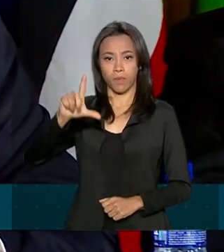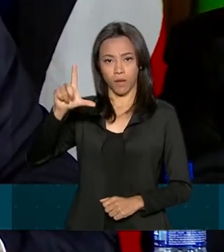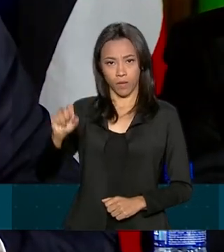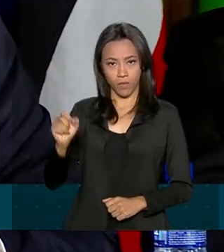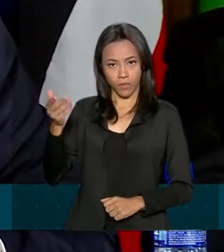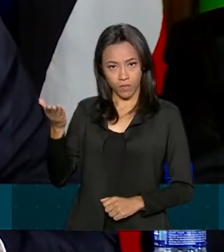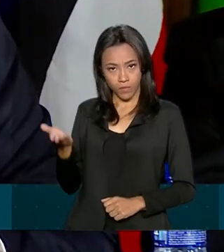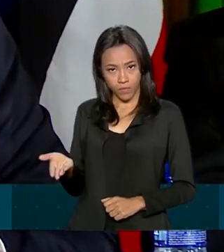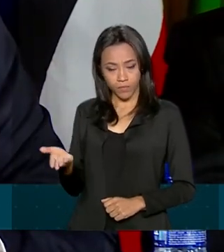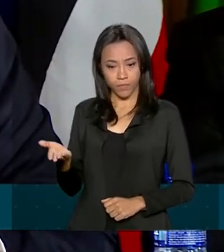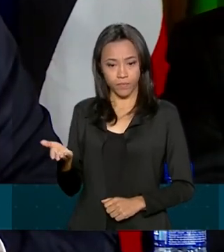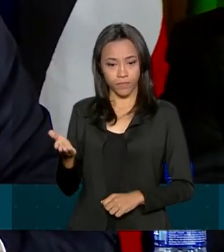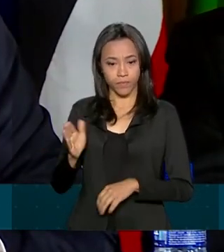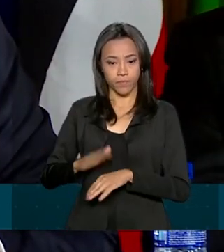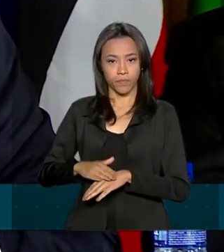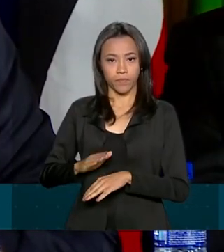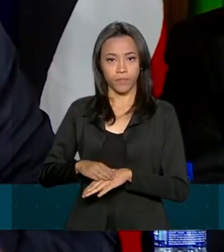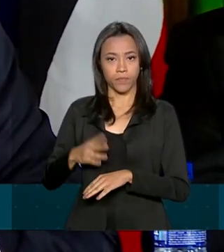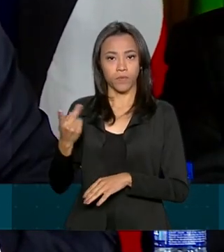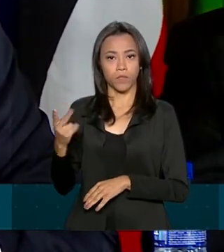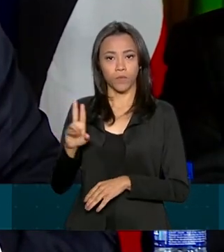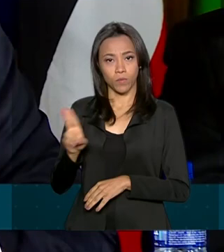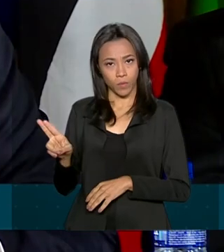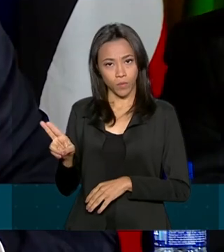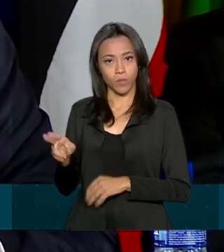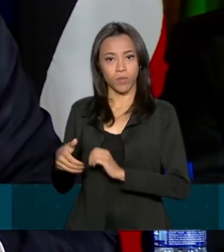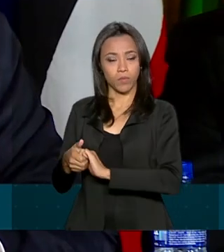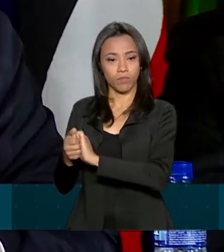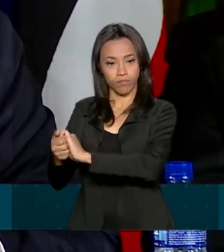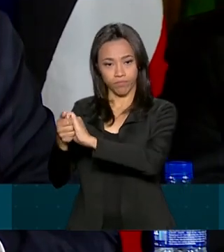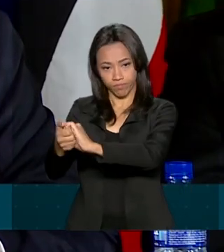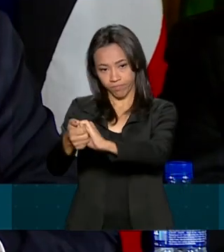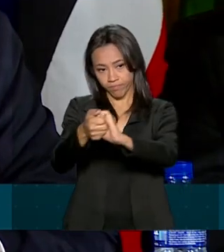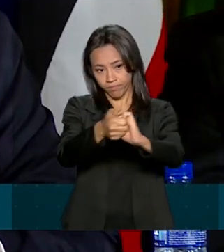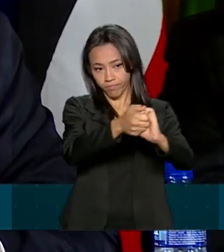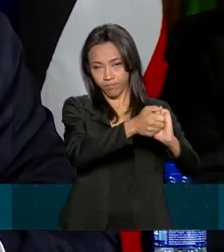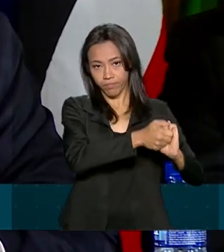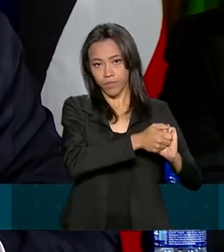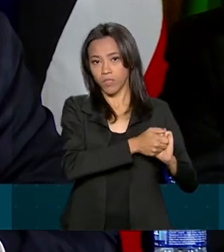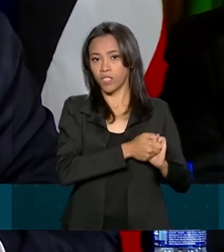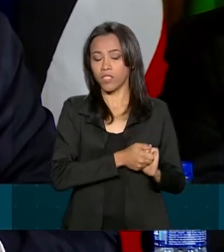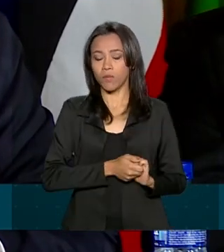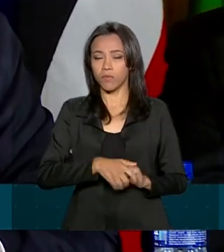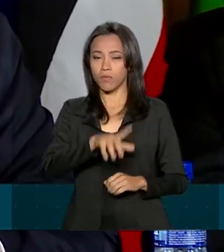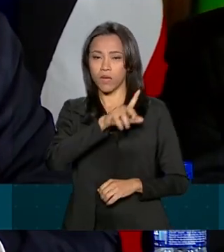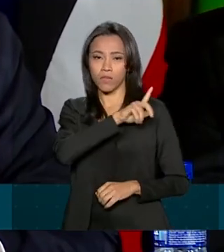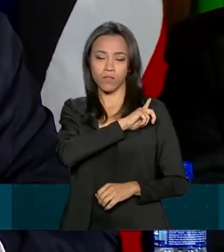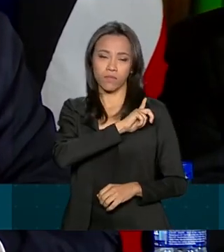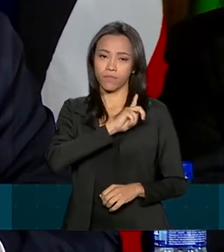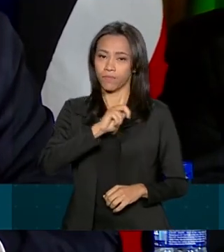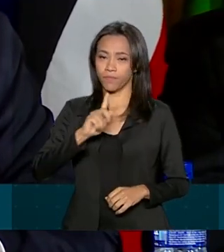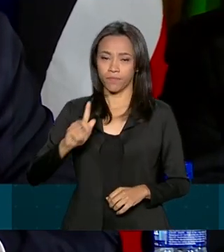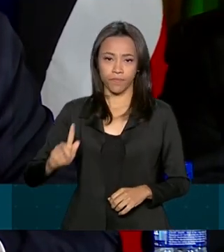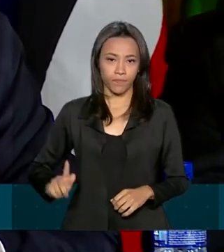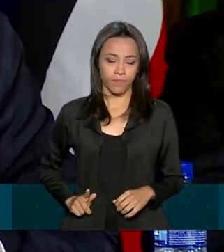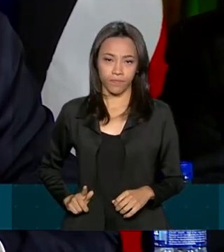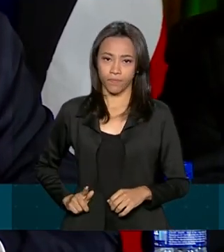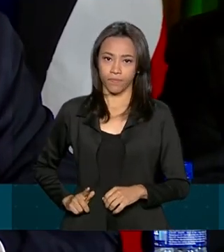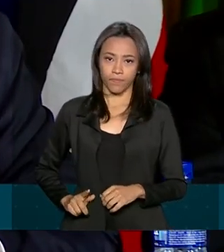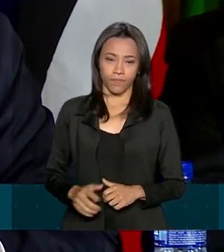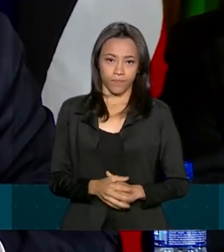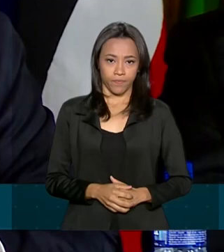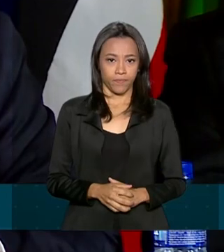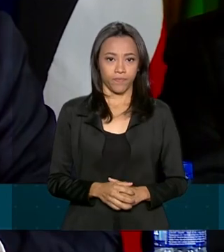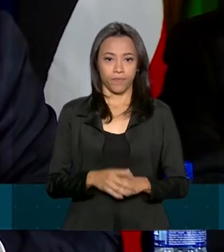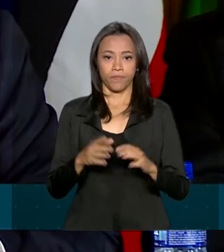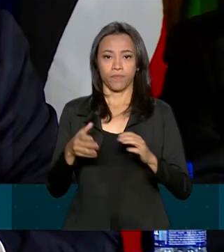em nome de quem eu cumprimento os governadores, doutor Ricardo Brennan, cumprimento aos